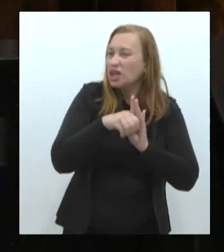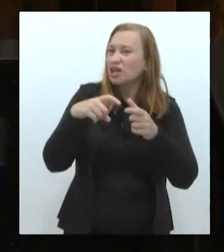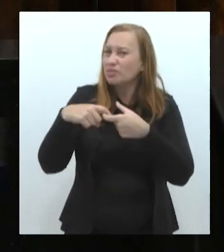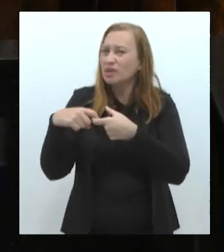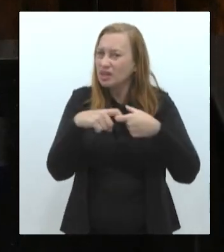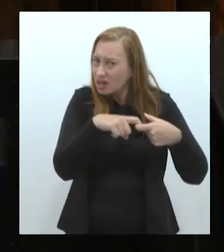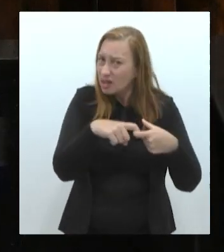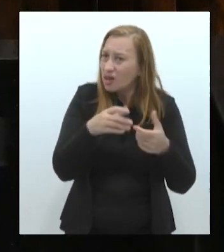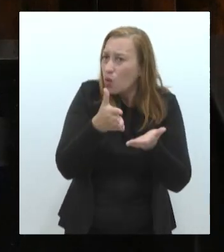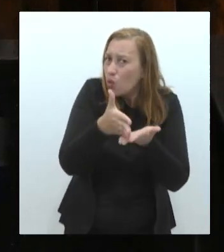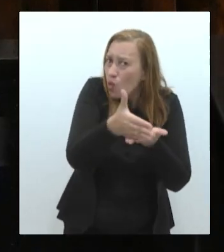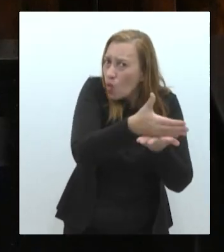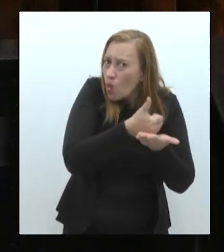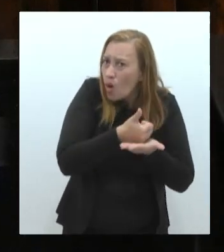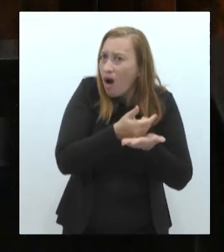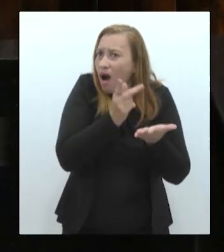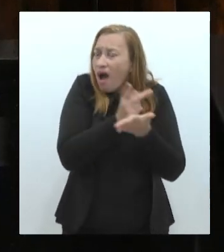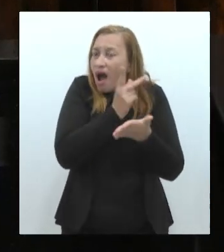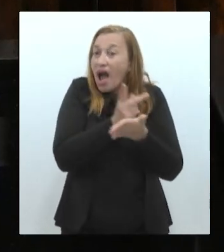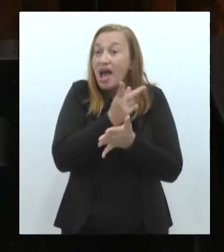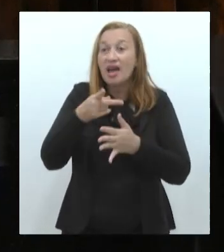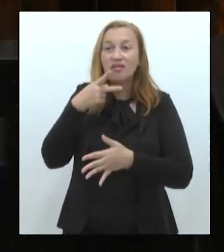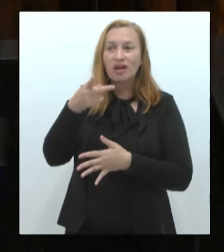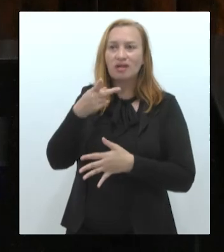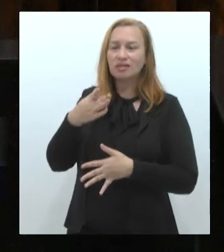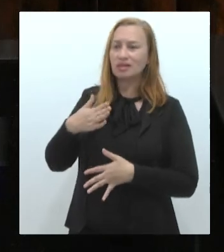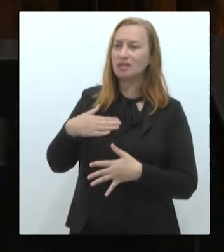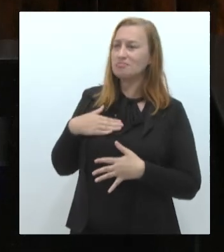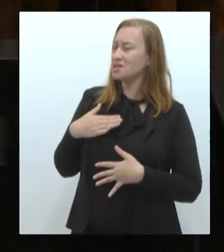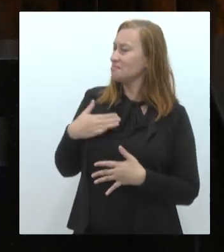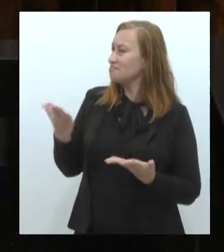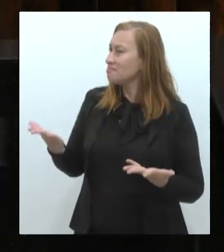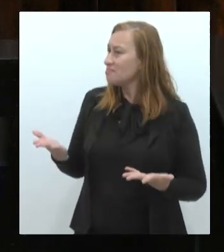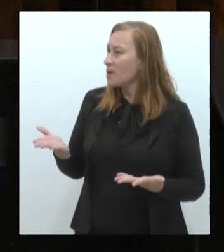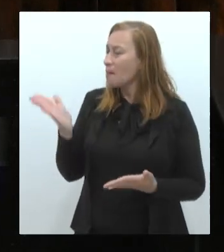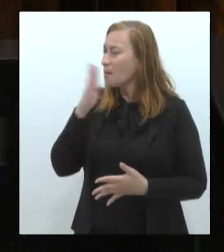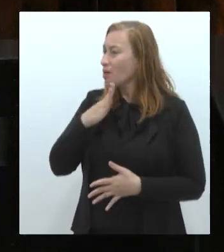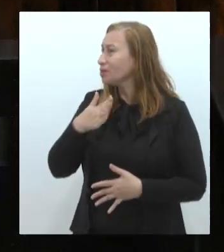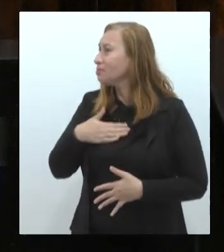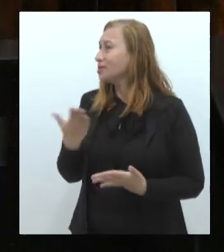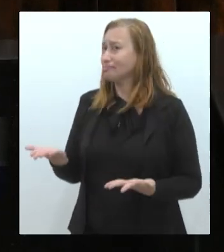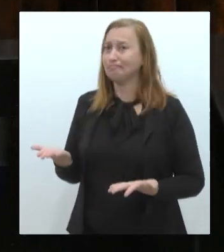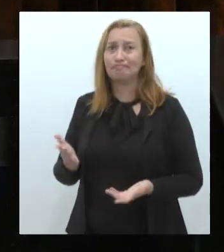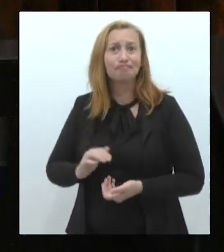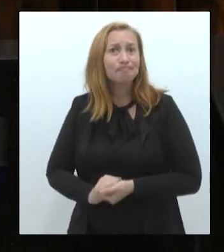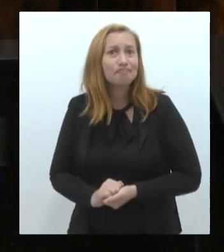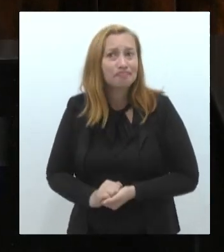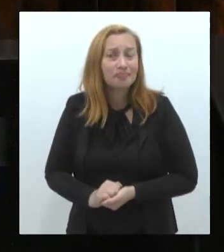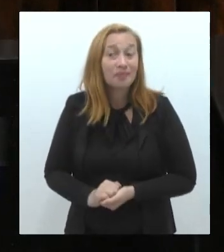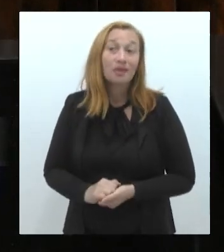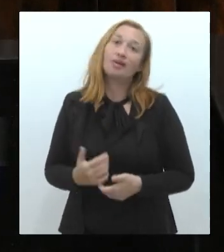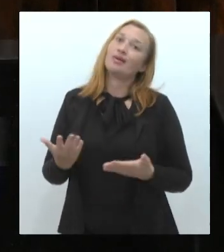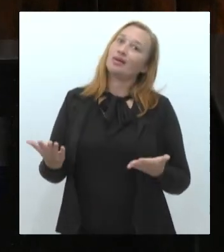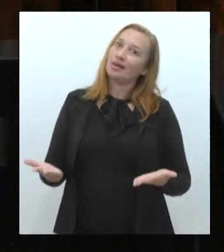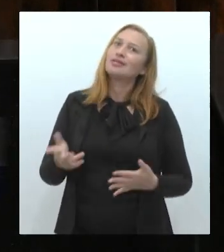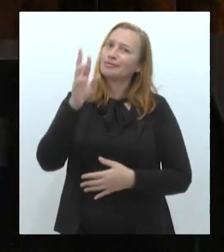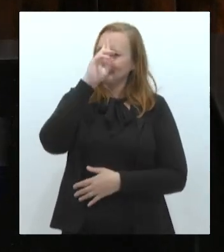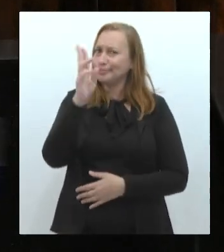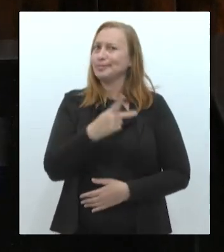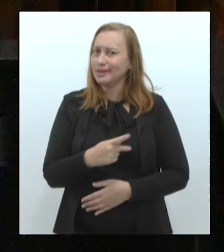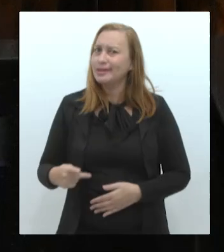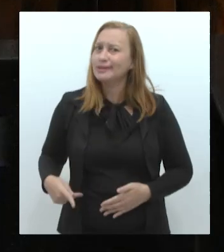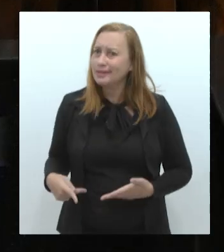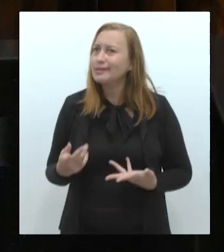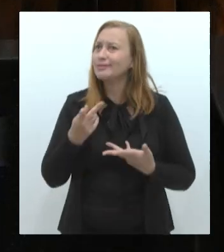caça-níqueis, arrecadatórias, ele foi falar da minha pessoa, presidente. Da minha pessoa. E aí, presidente,